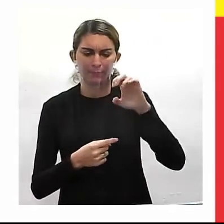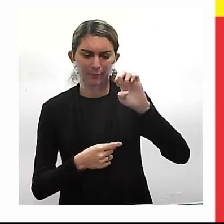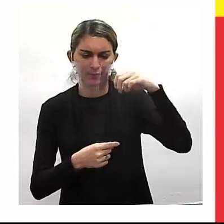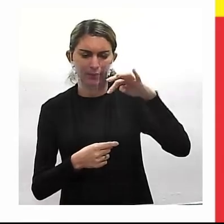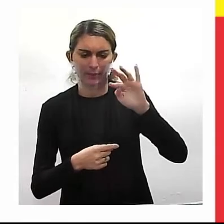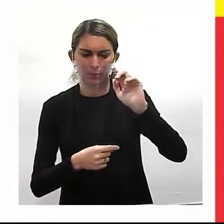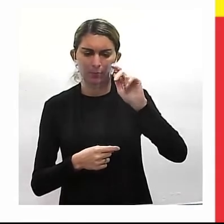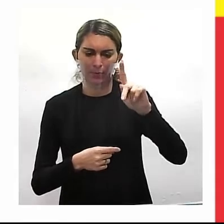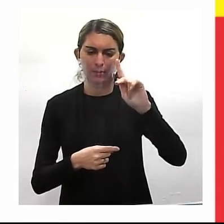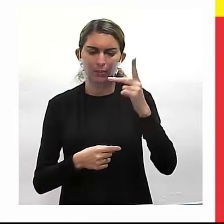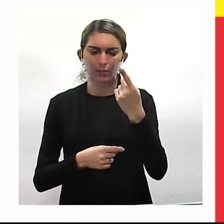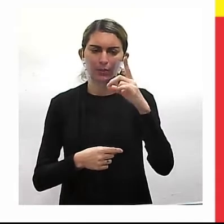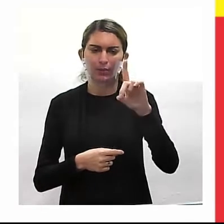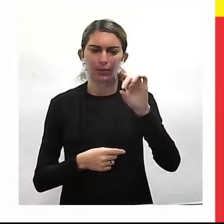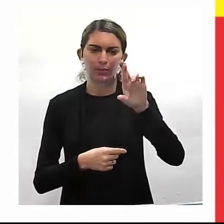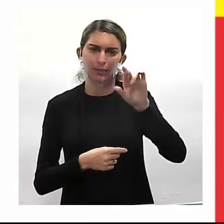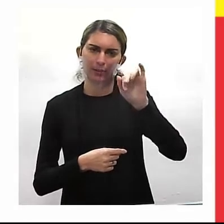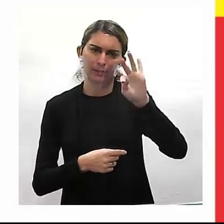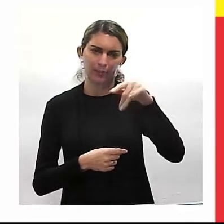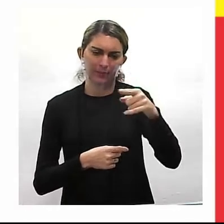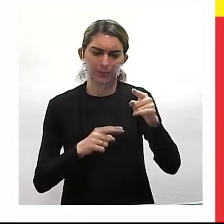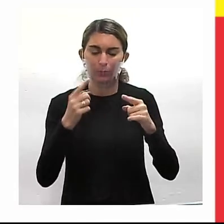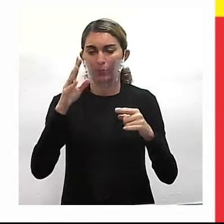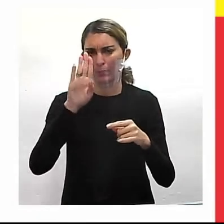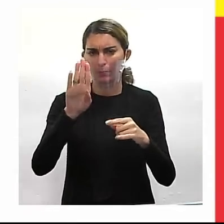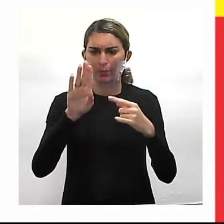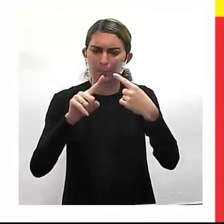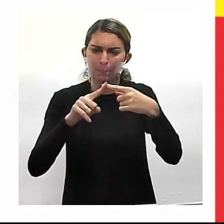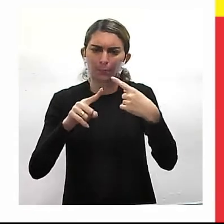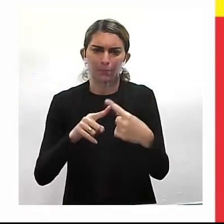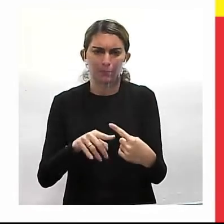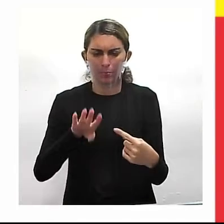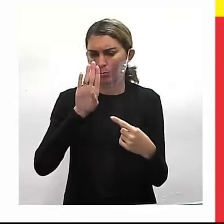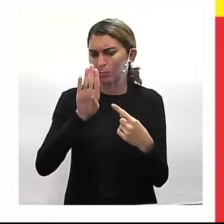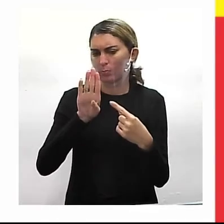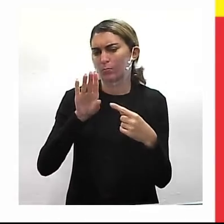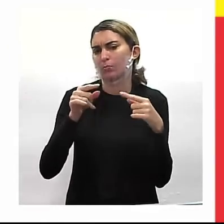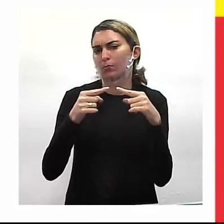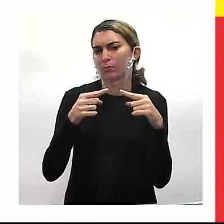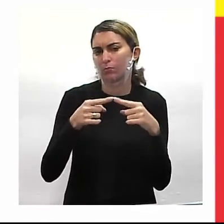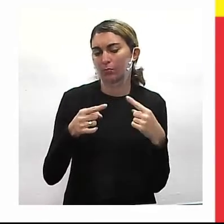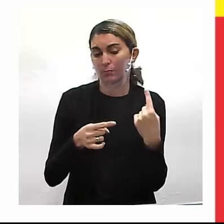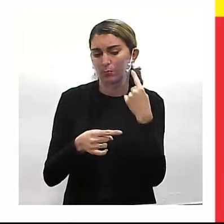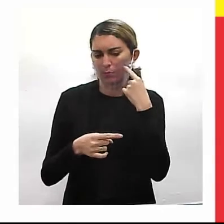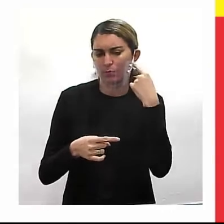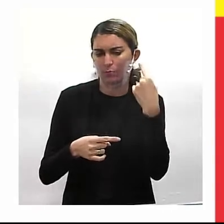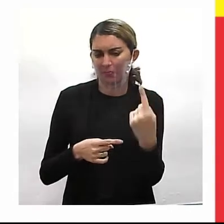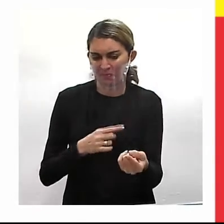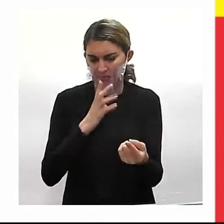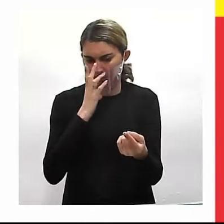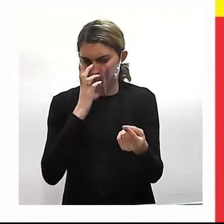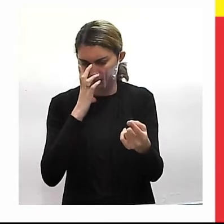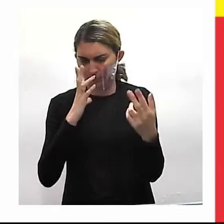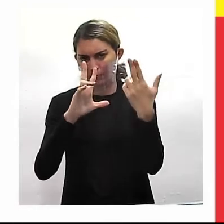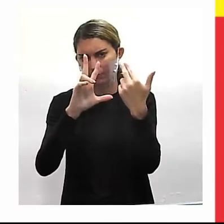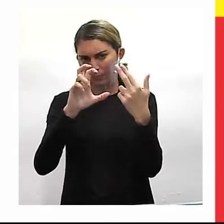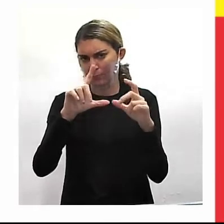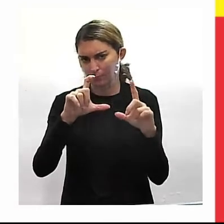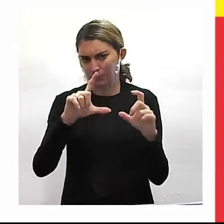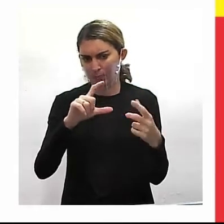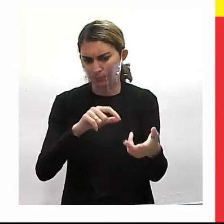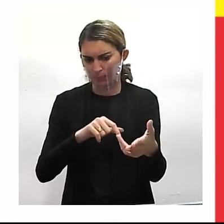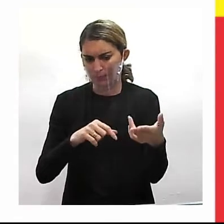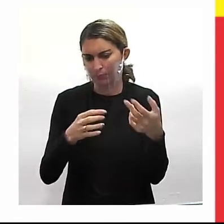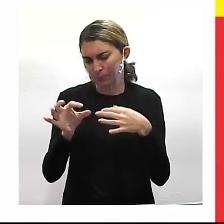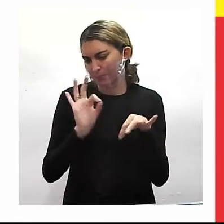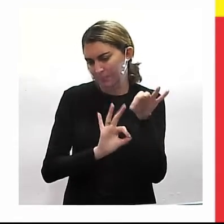de hidratação. Por que isso? Por que entalpia de hidratação? Porque, como vocês puderam notar na figurinha, essa coisa